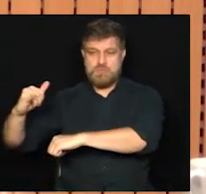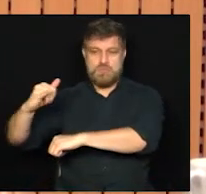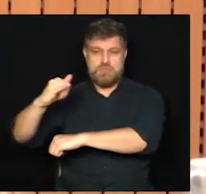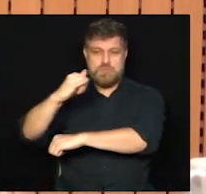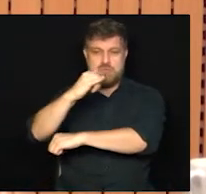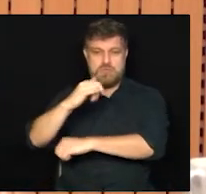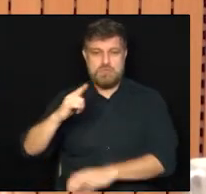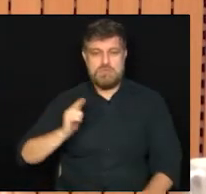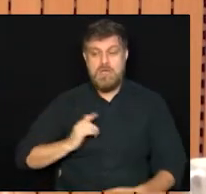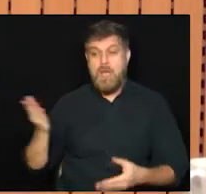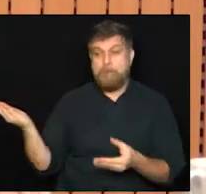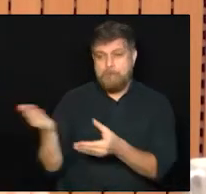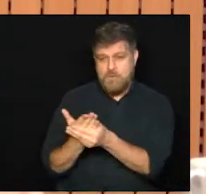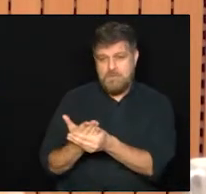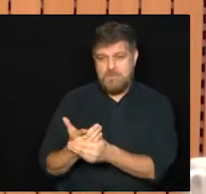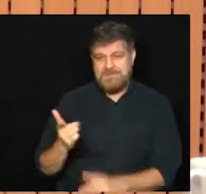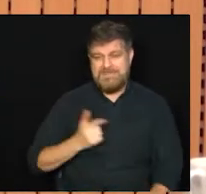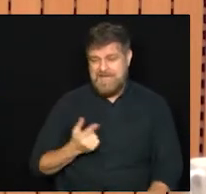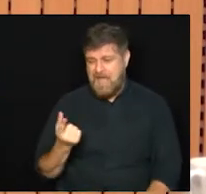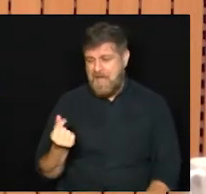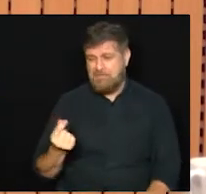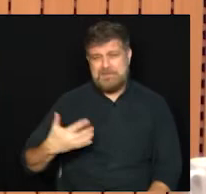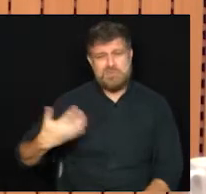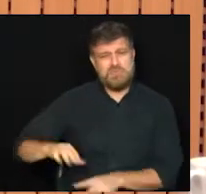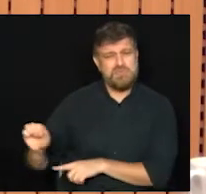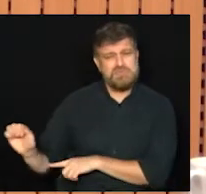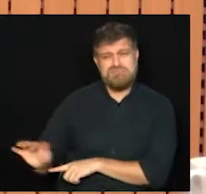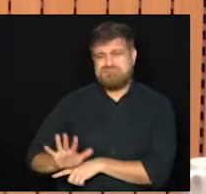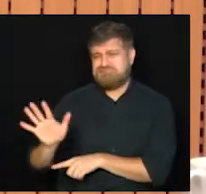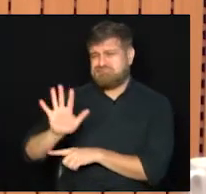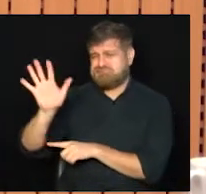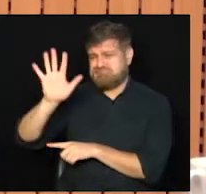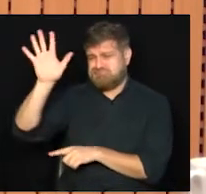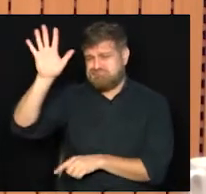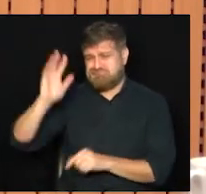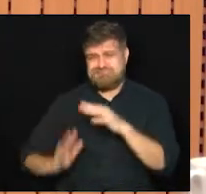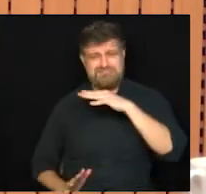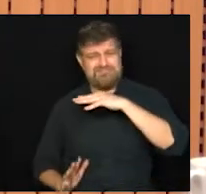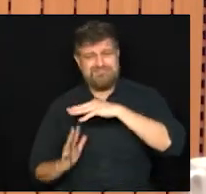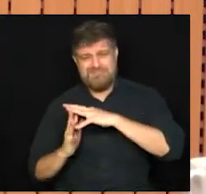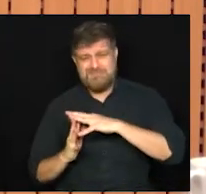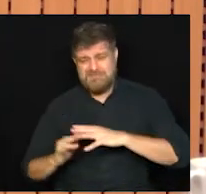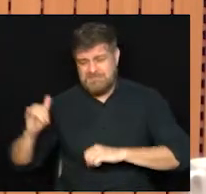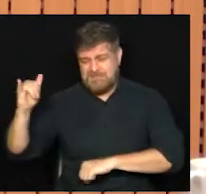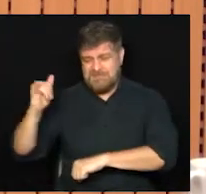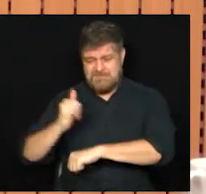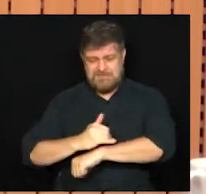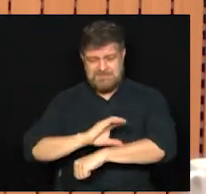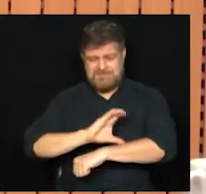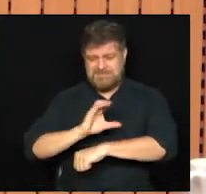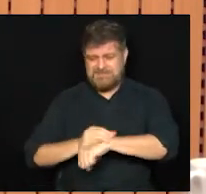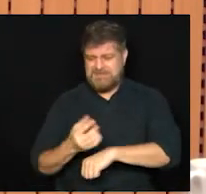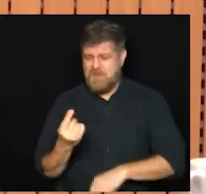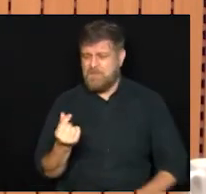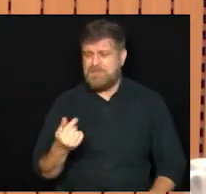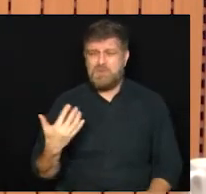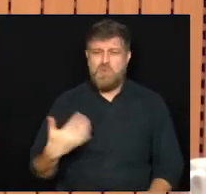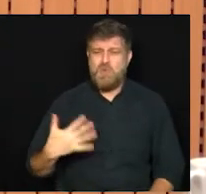contra aquilo que eles chamam de preço abusivo das passagens aéreas cobradas aqui no Aeroporto Internacional de